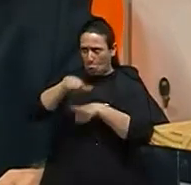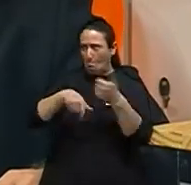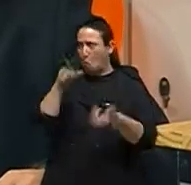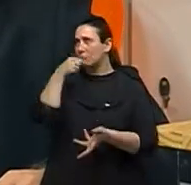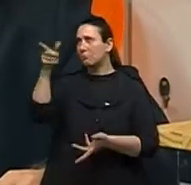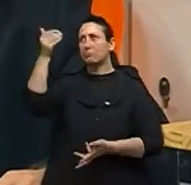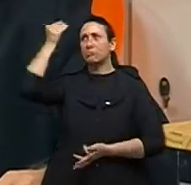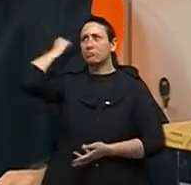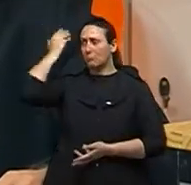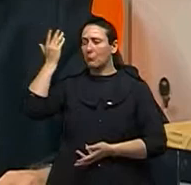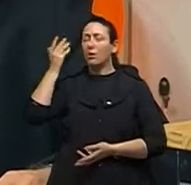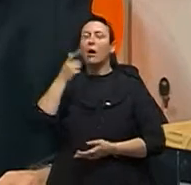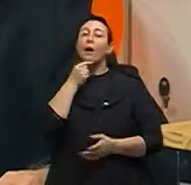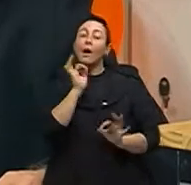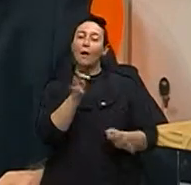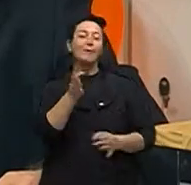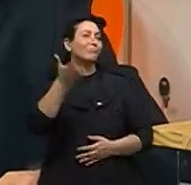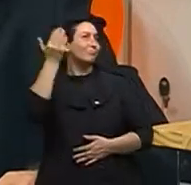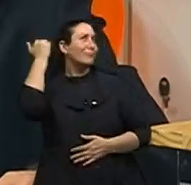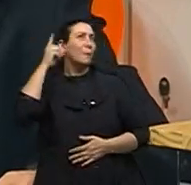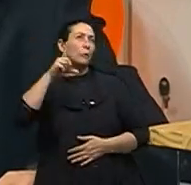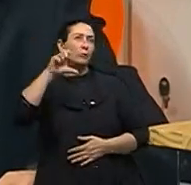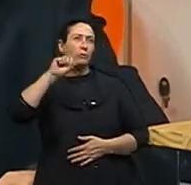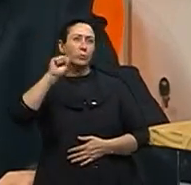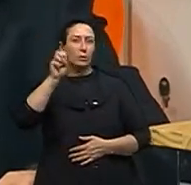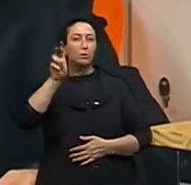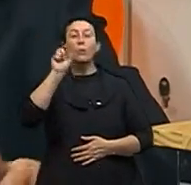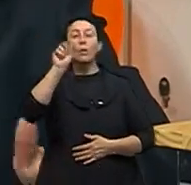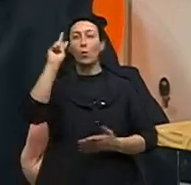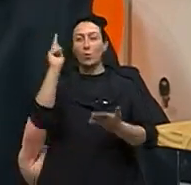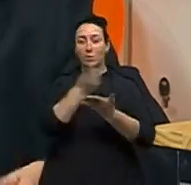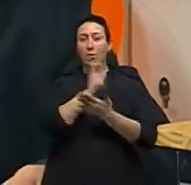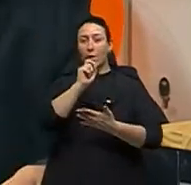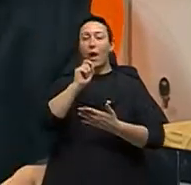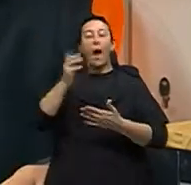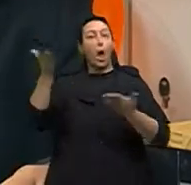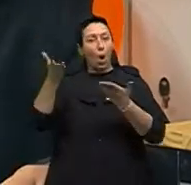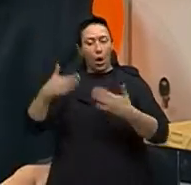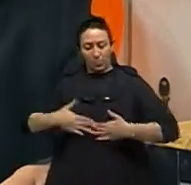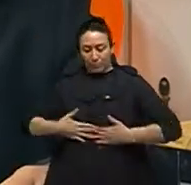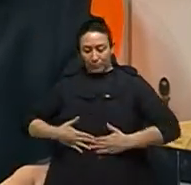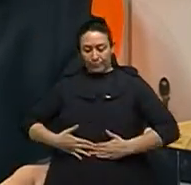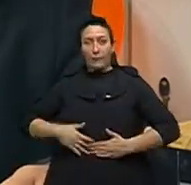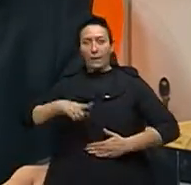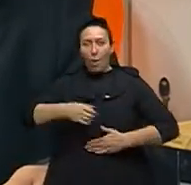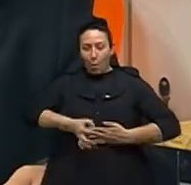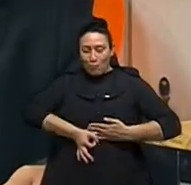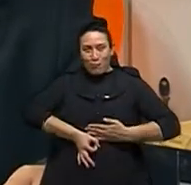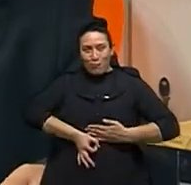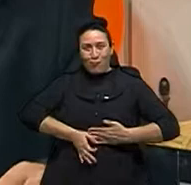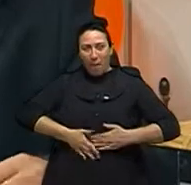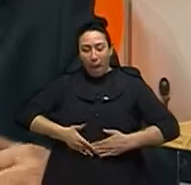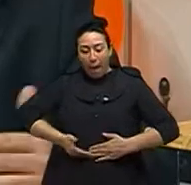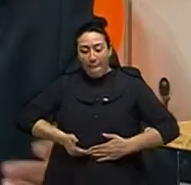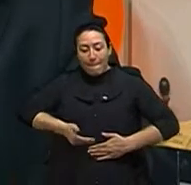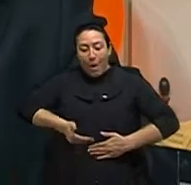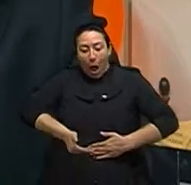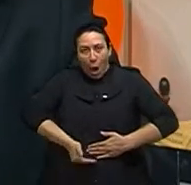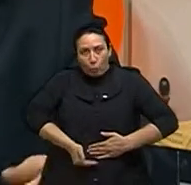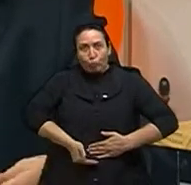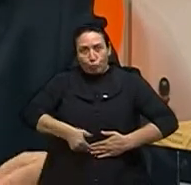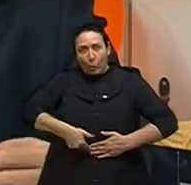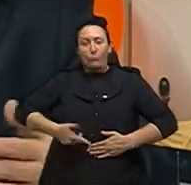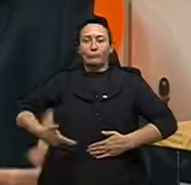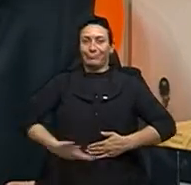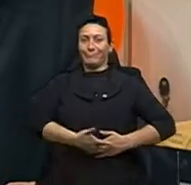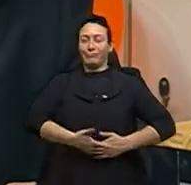a gente fazia era longitudinal era do umbigo para baixo hoje em geral a incisão que a gente faz é transversa existe